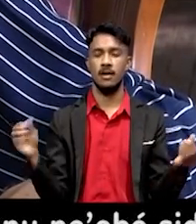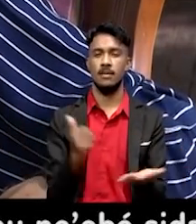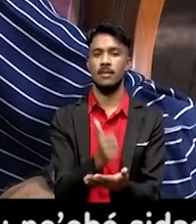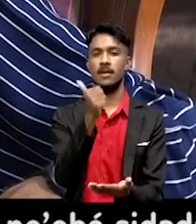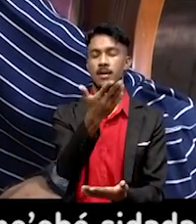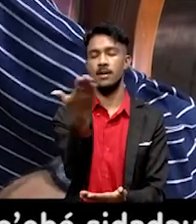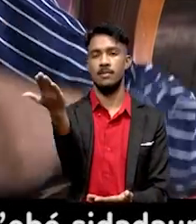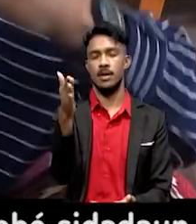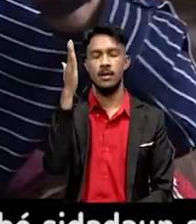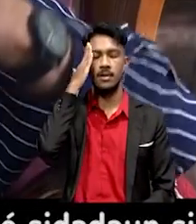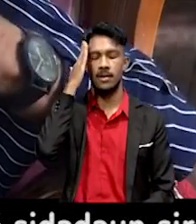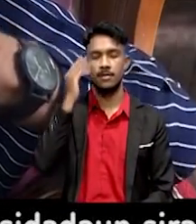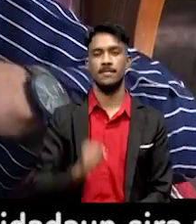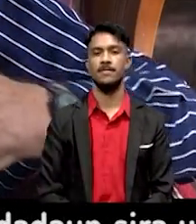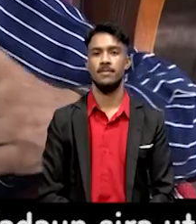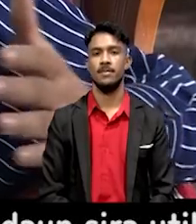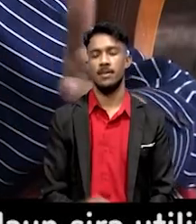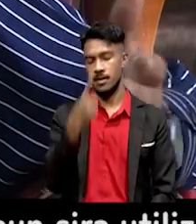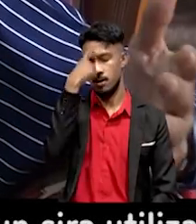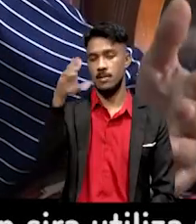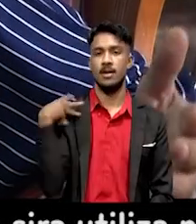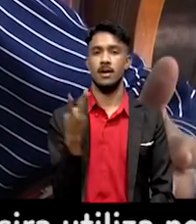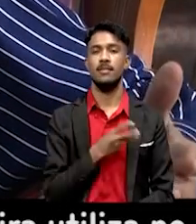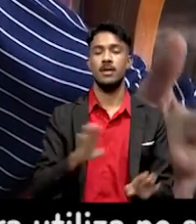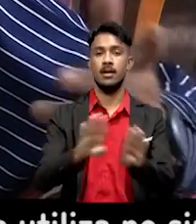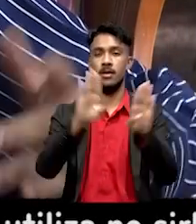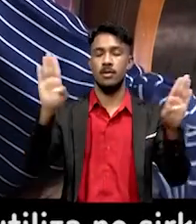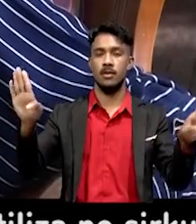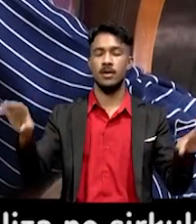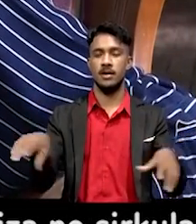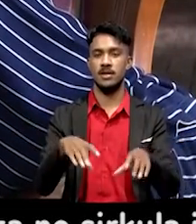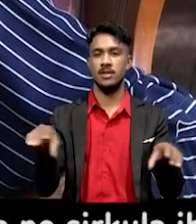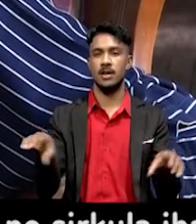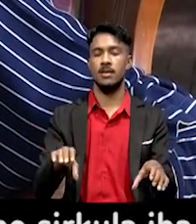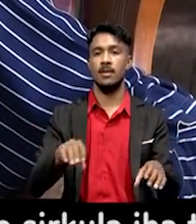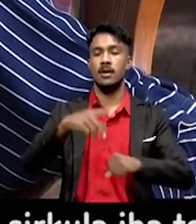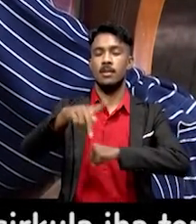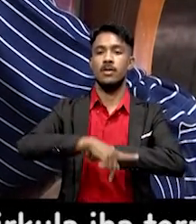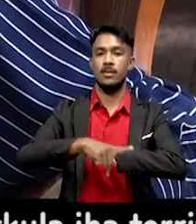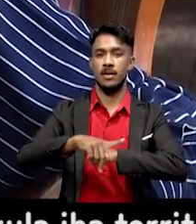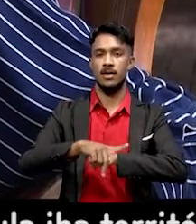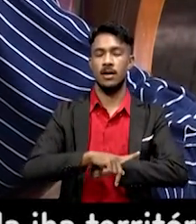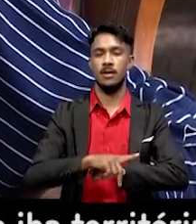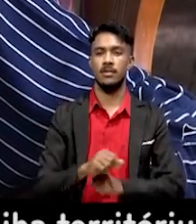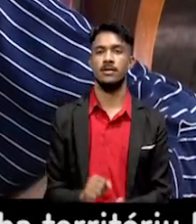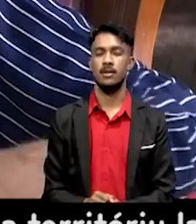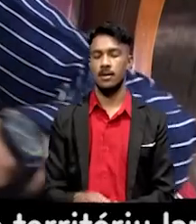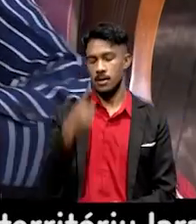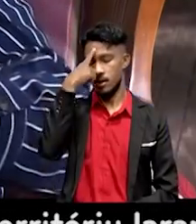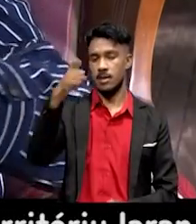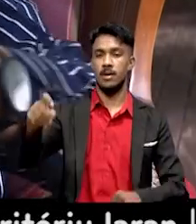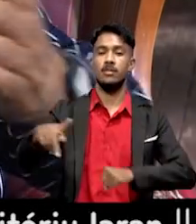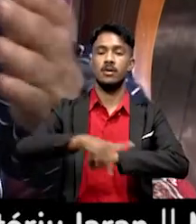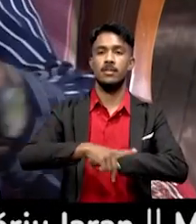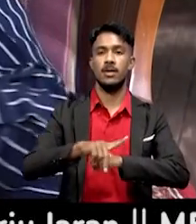catene. Tam, a me loque sistema multipartidário. Tam,